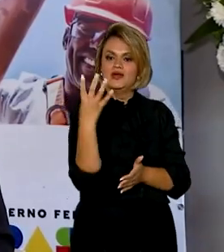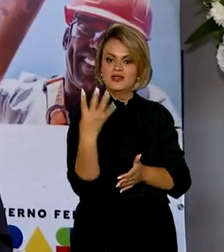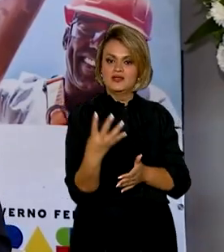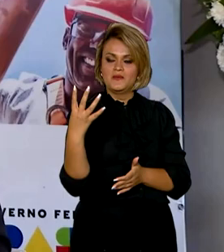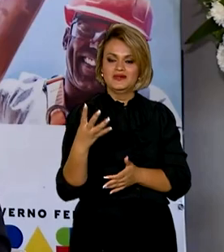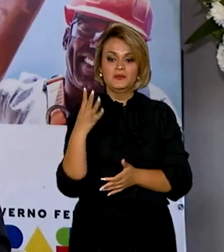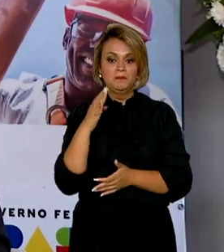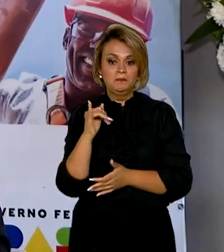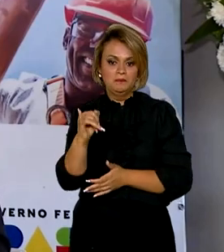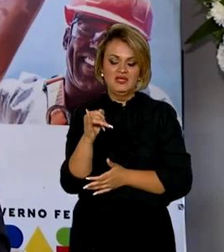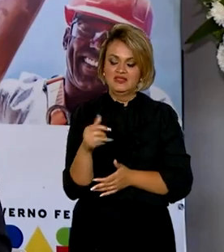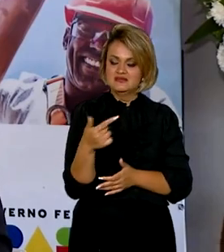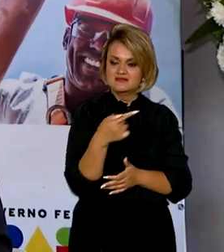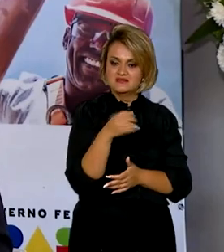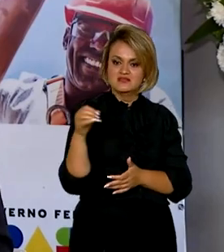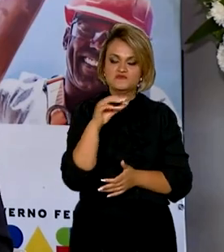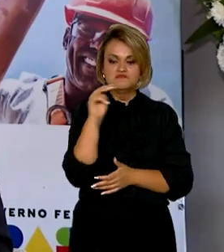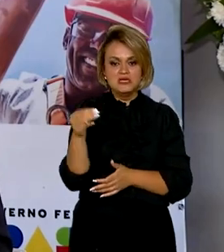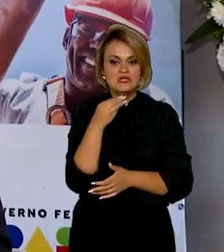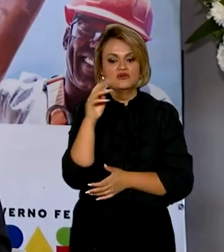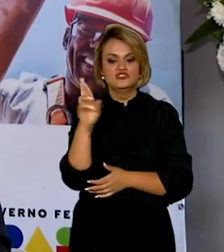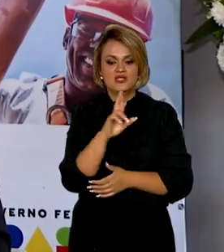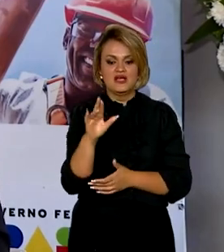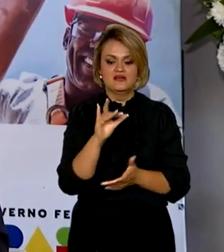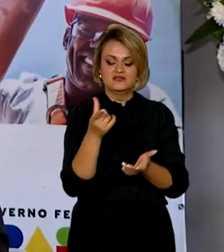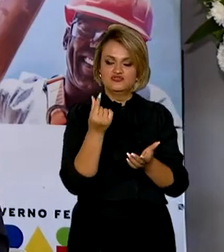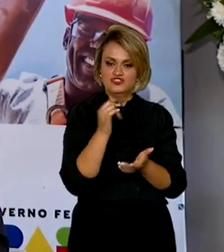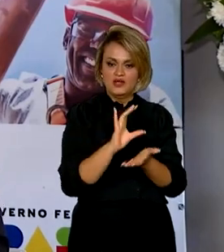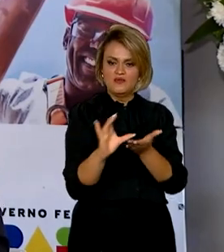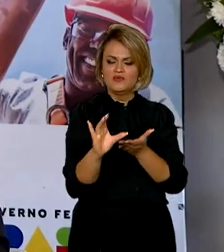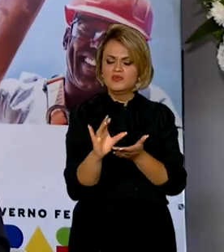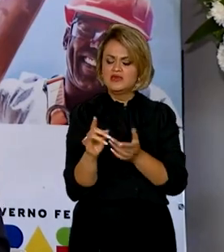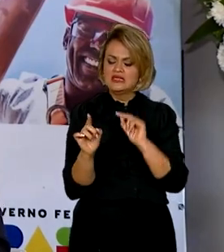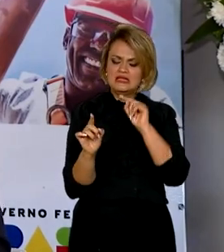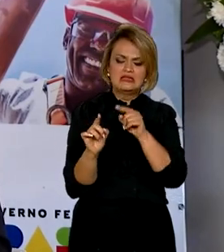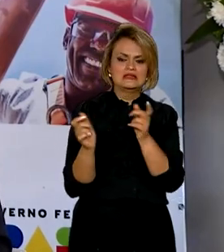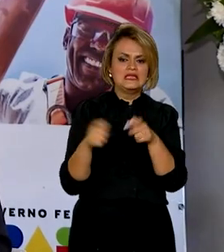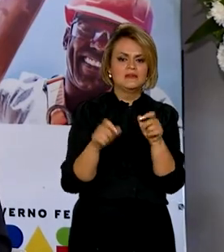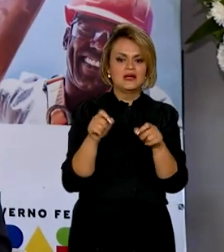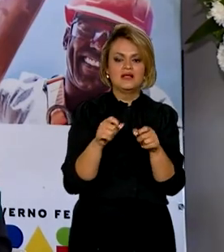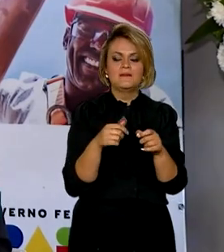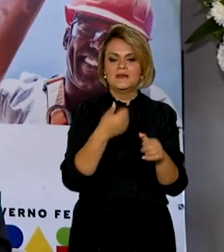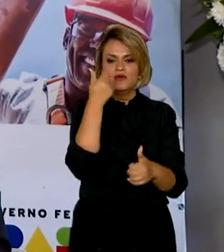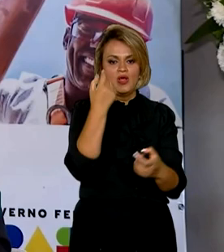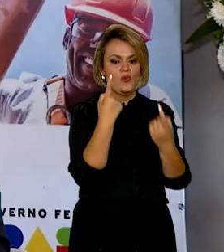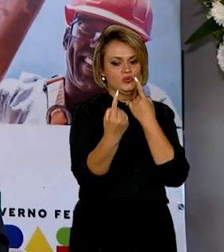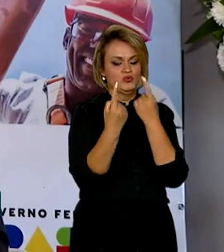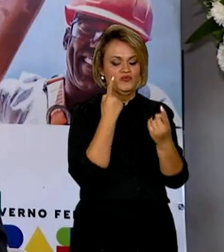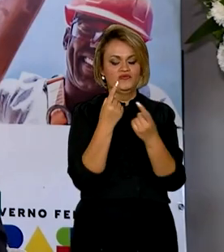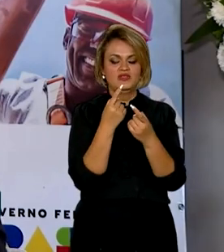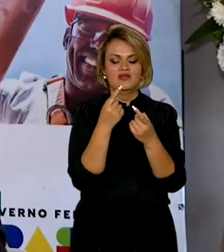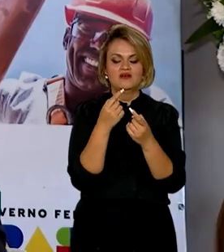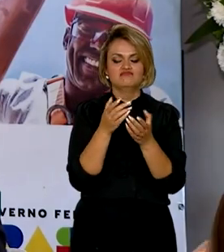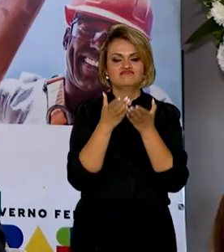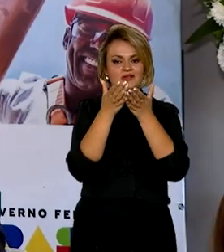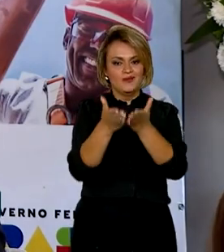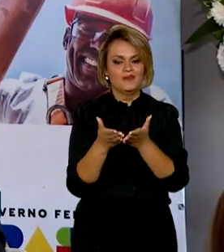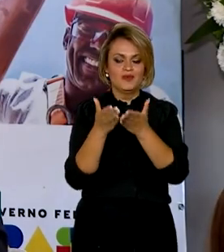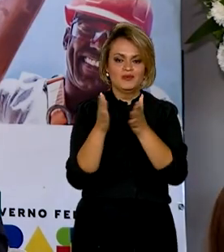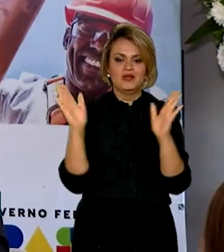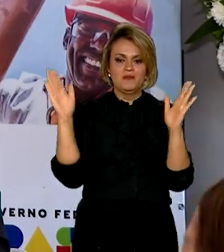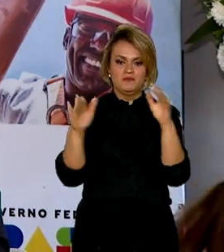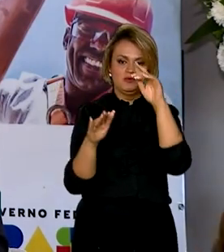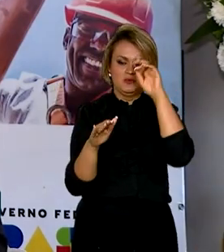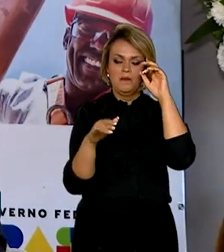bilhões e 700 milhões de reais em recursos, que significam melhorias em rodovias, hidrovias e aeroportos, e